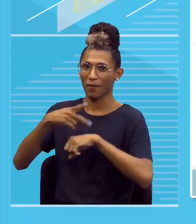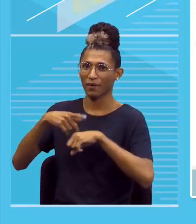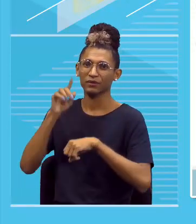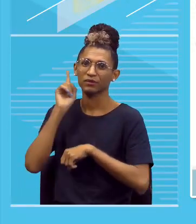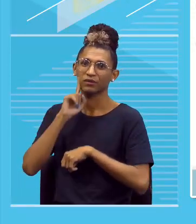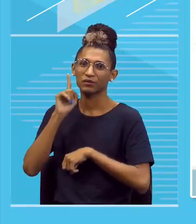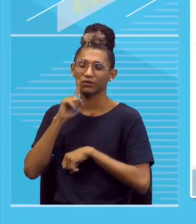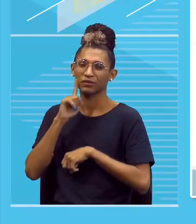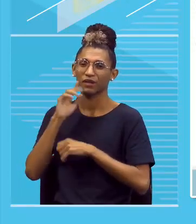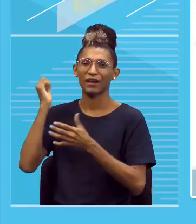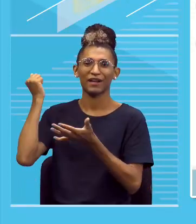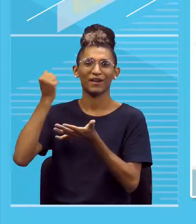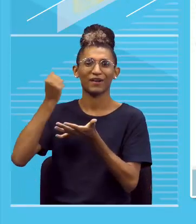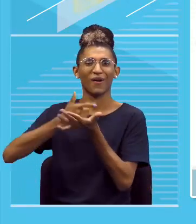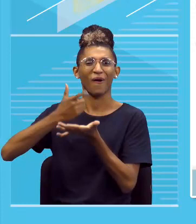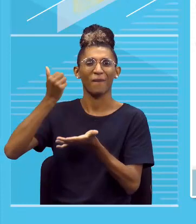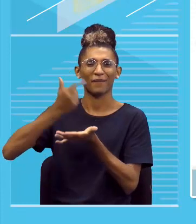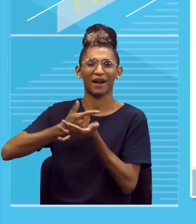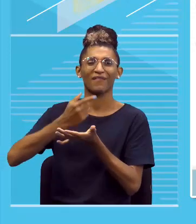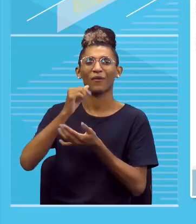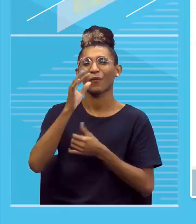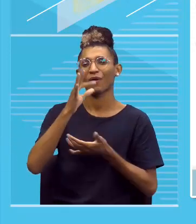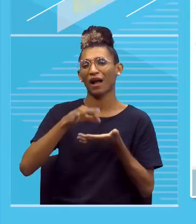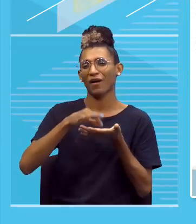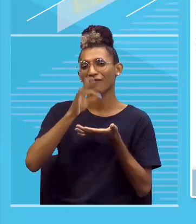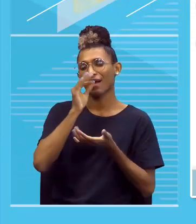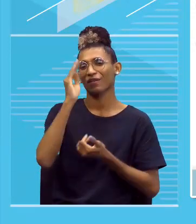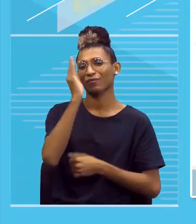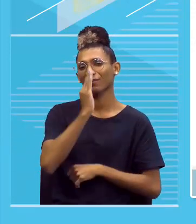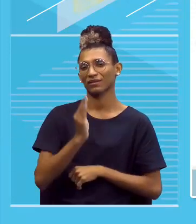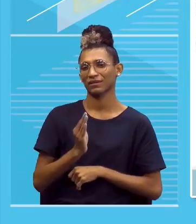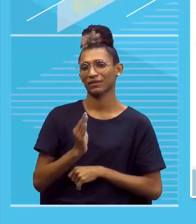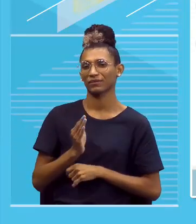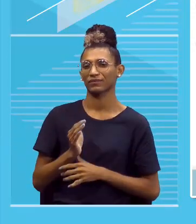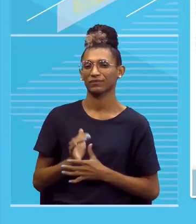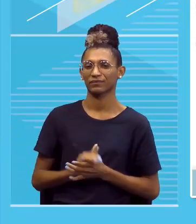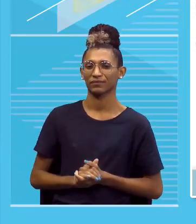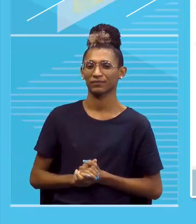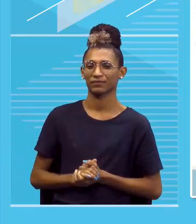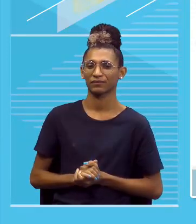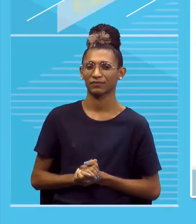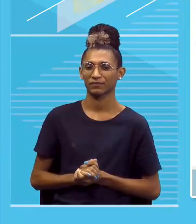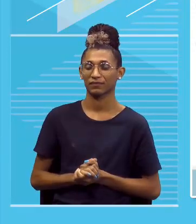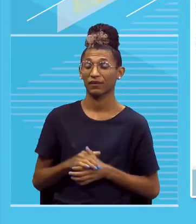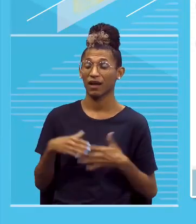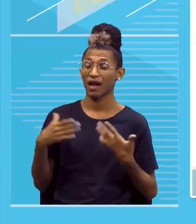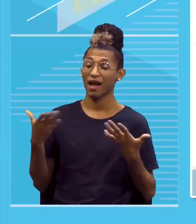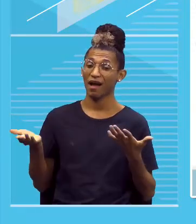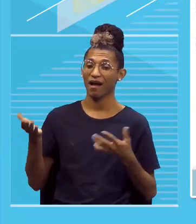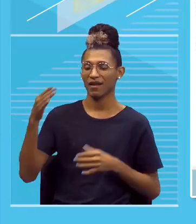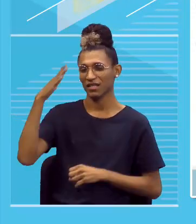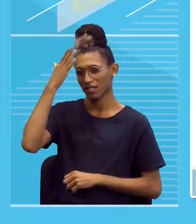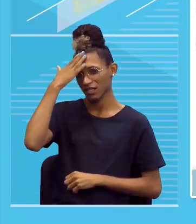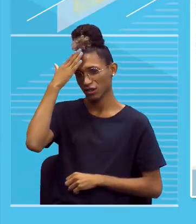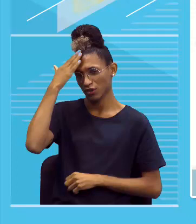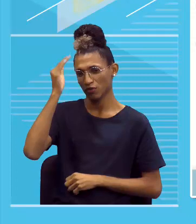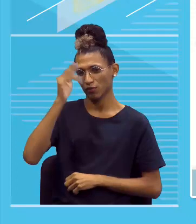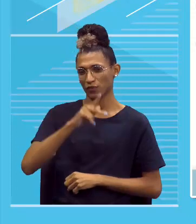maiores compradores de café já entendi professor